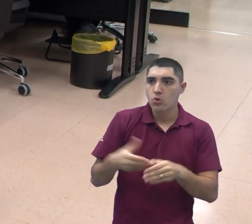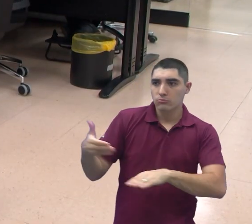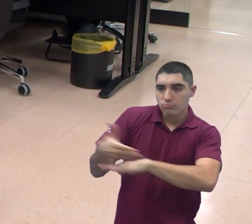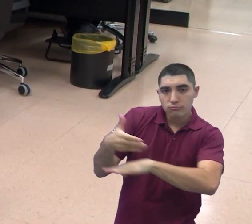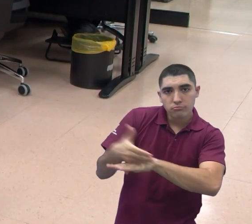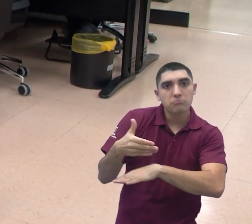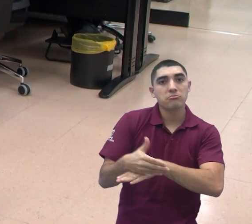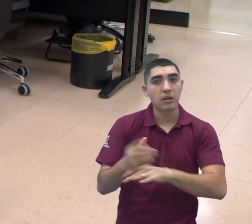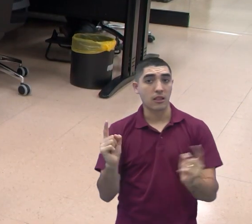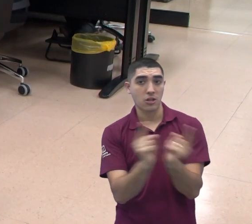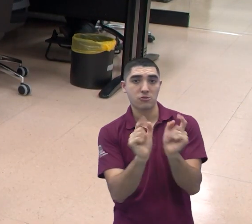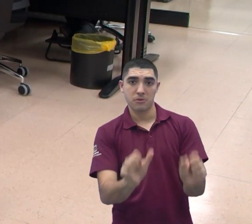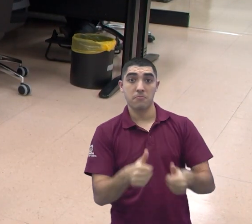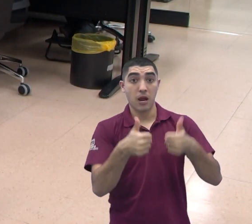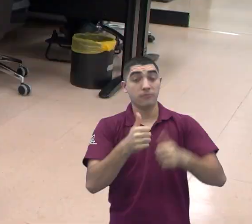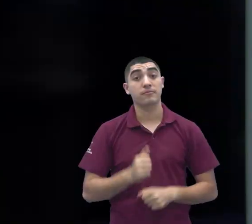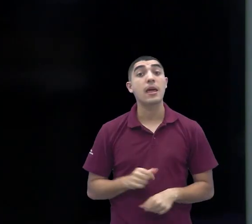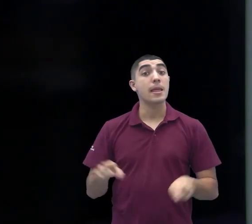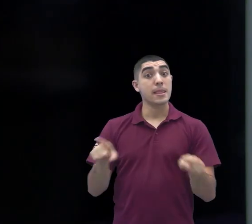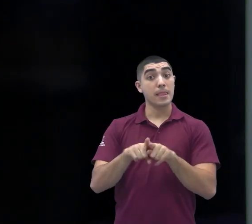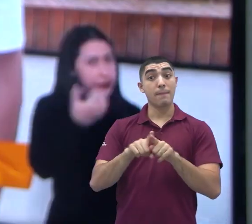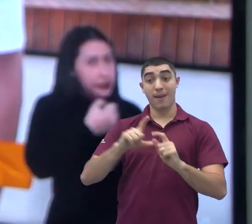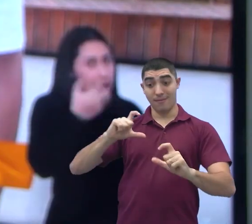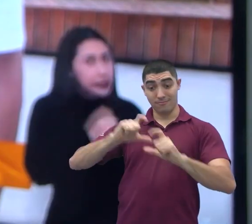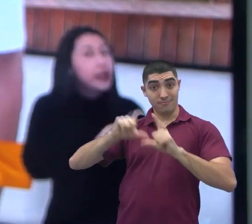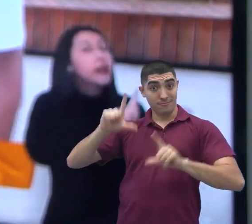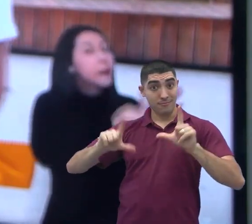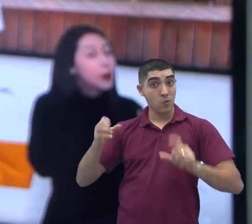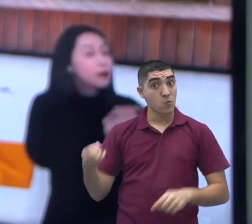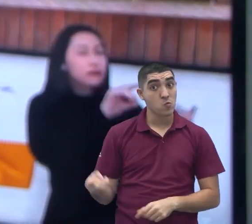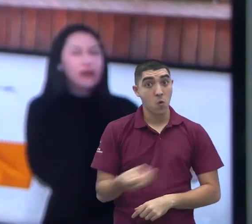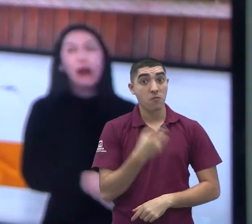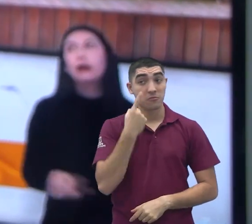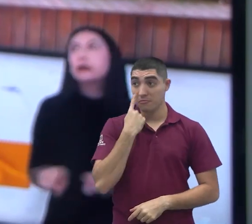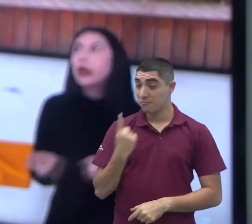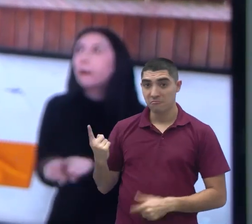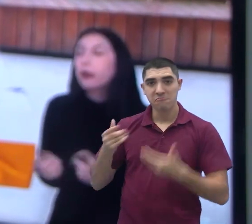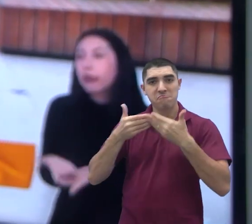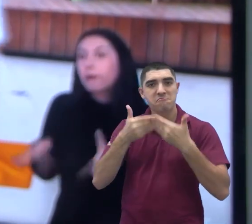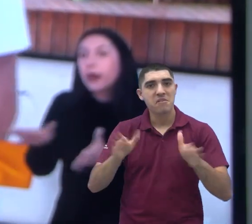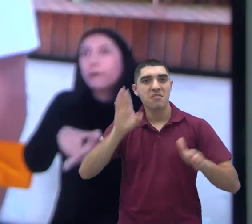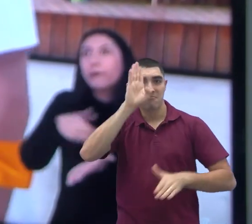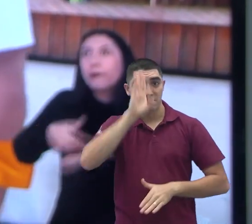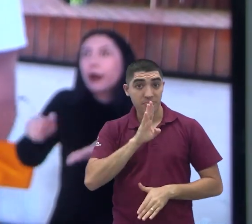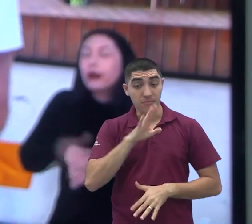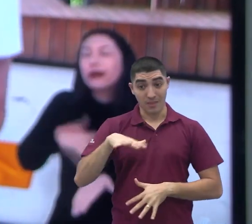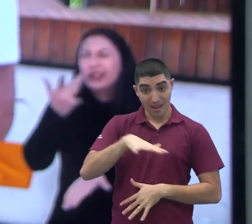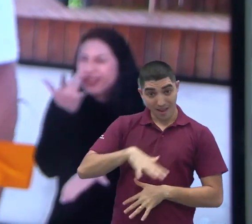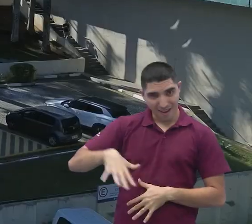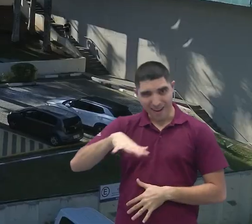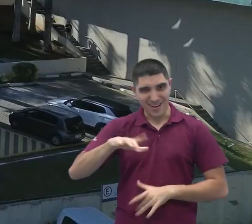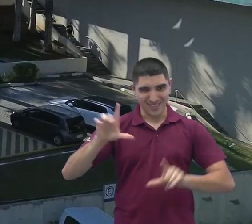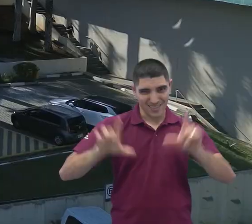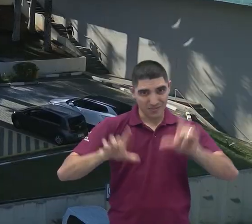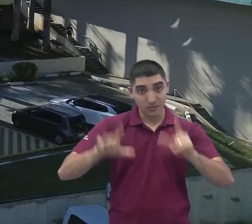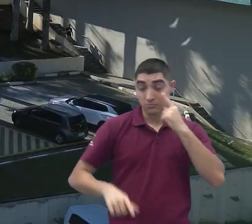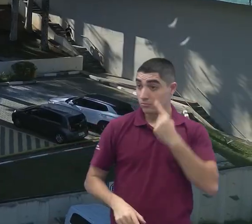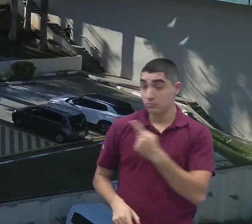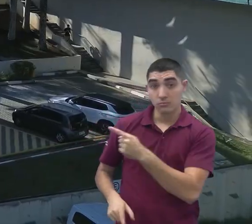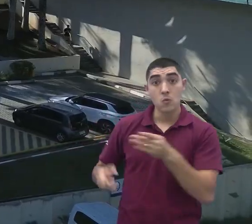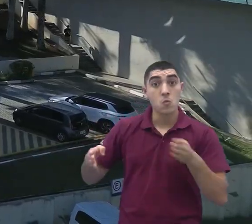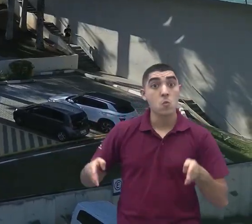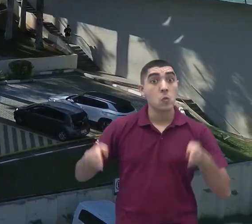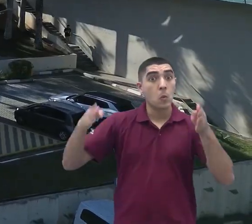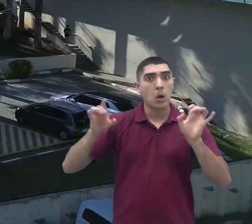concursos, para melhor atender a população. A TV Câmara também ganhou um novo fôlego, com a concessão do canal aberto. Todo o departamento